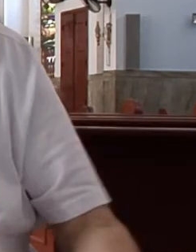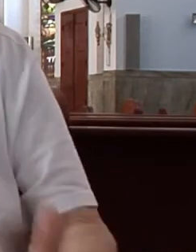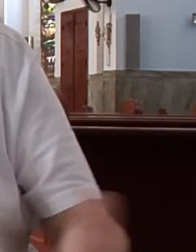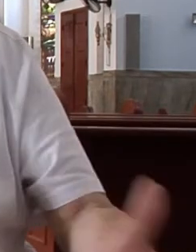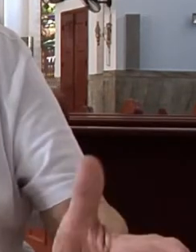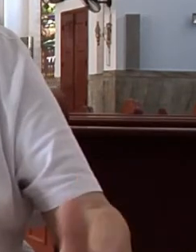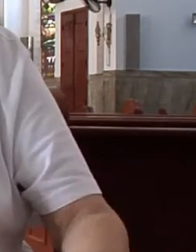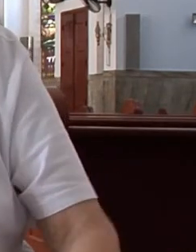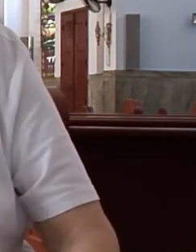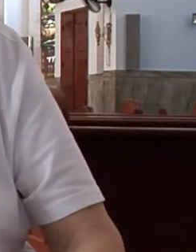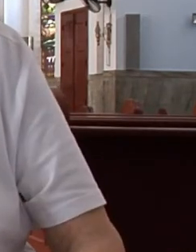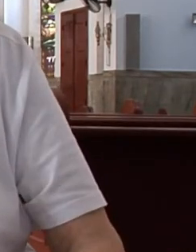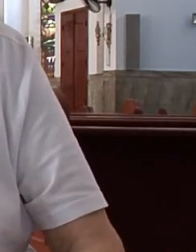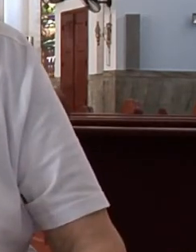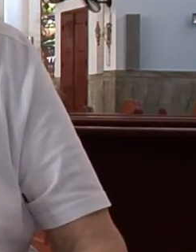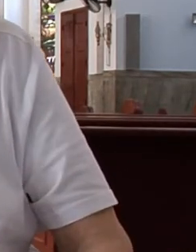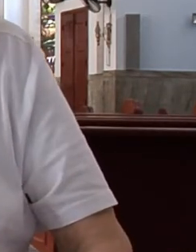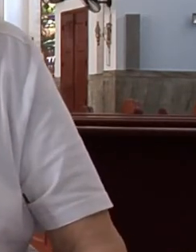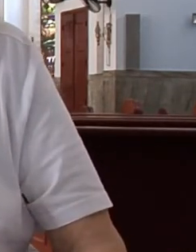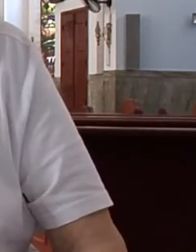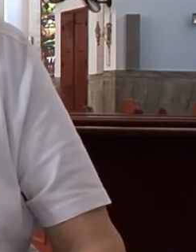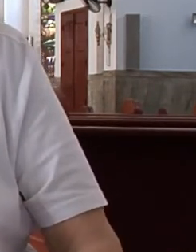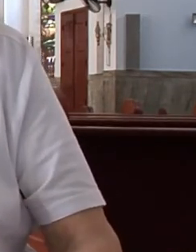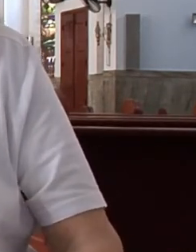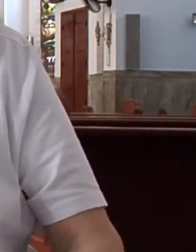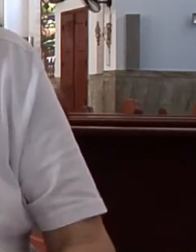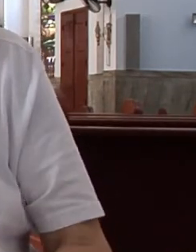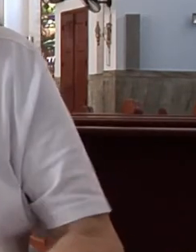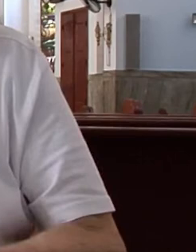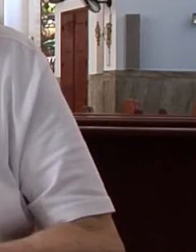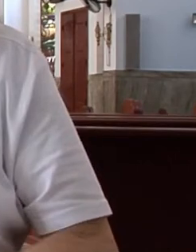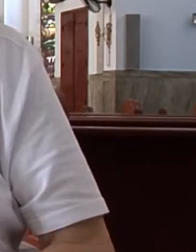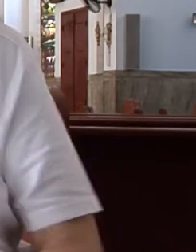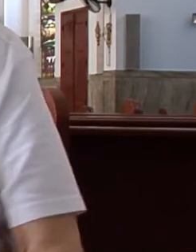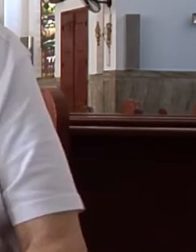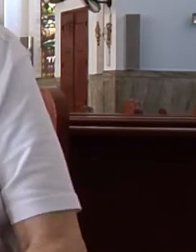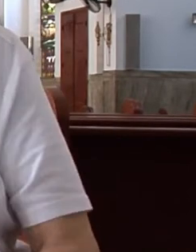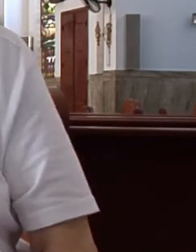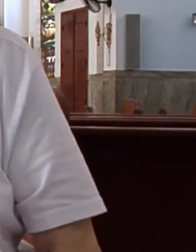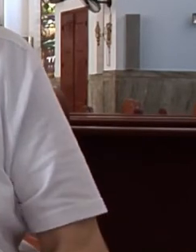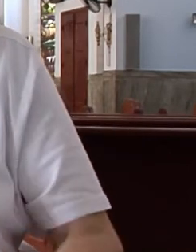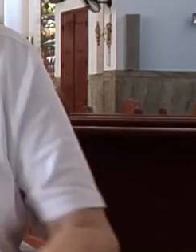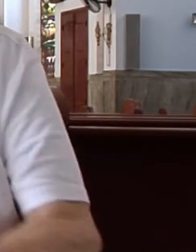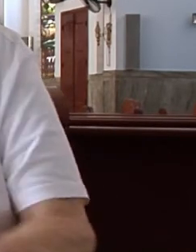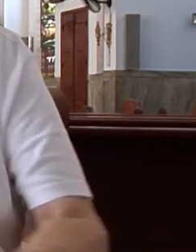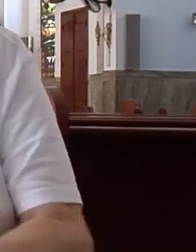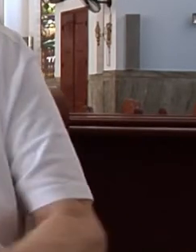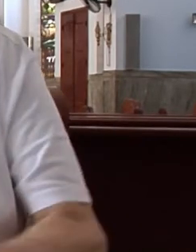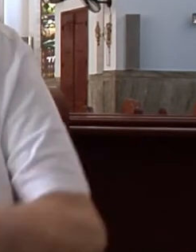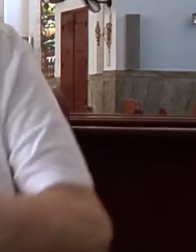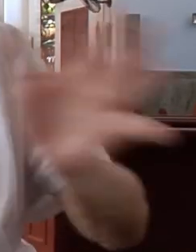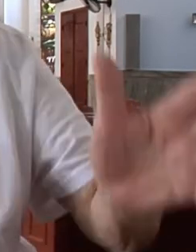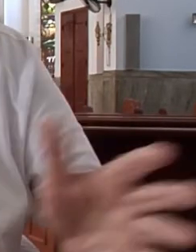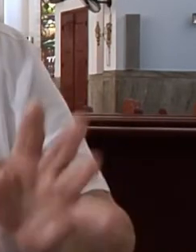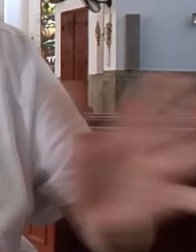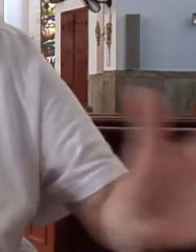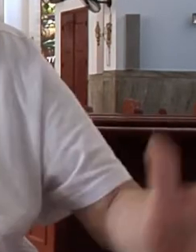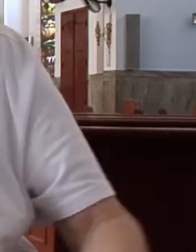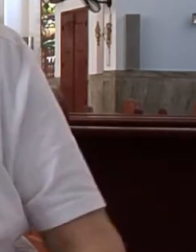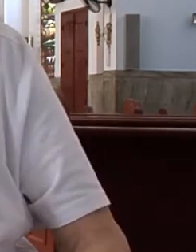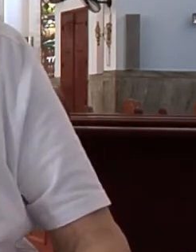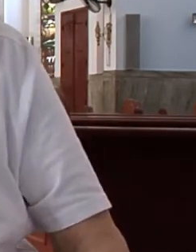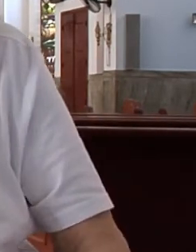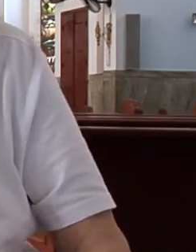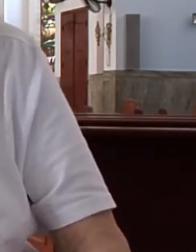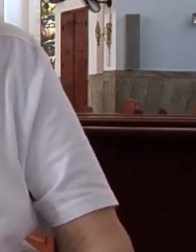não tem sentido. Se você fizer uma grande obra e enfiar ela num túnel, esconder, ninguém ver, ela não completou o ciclo.